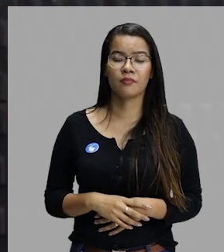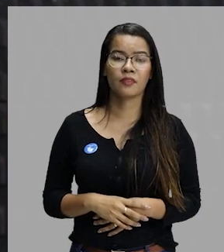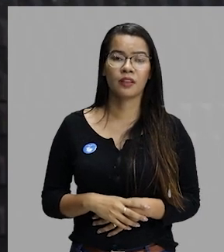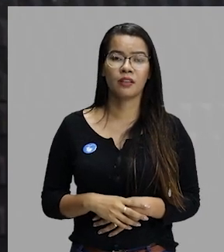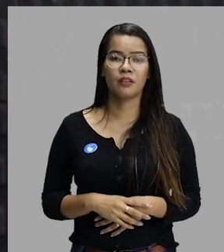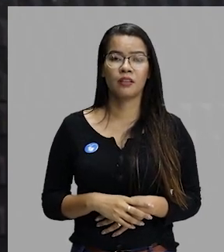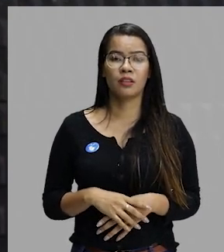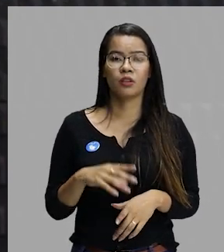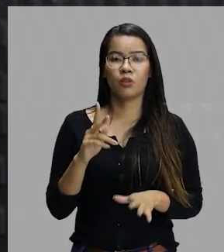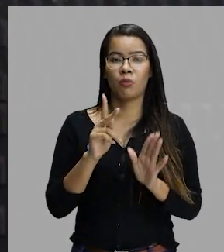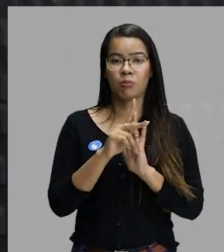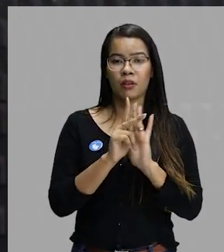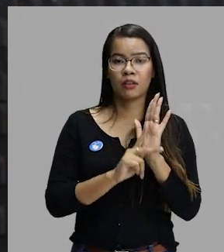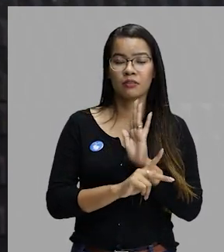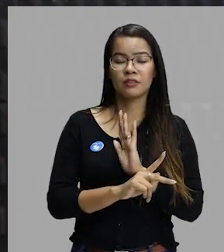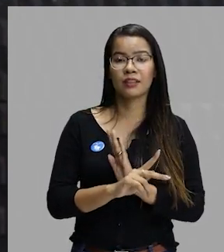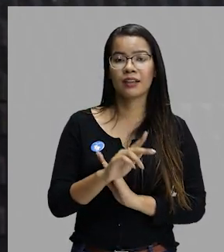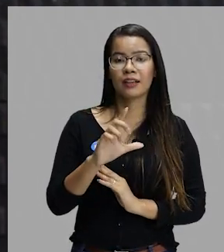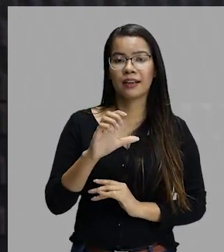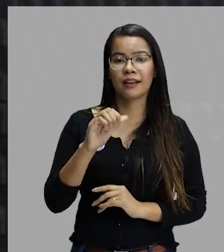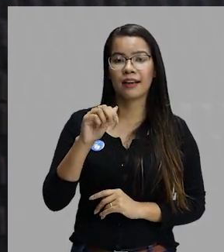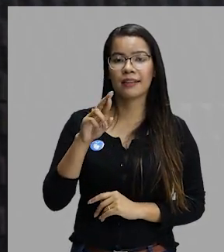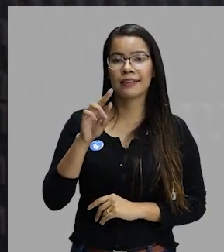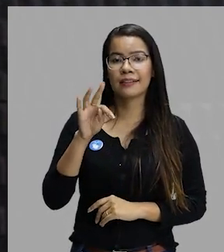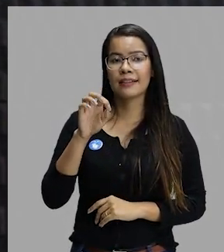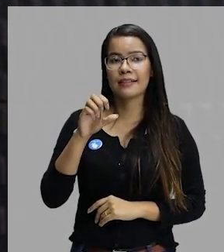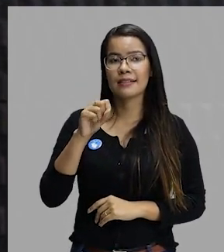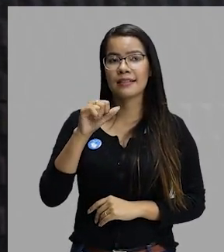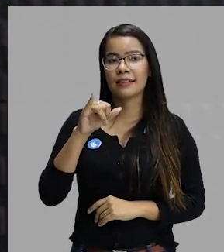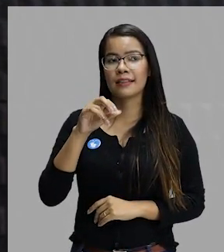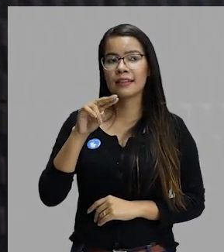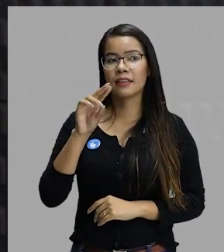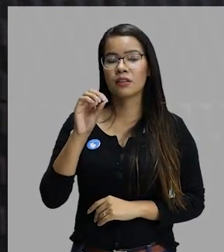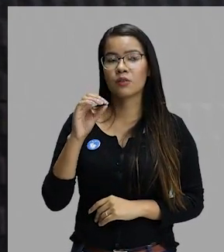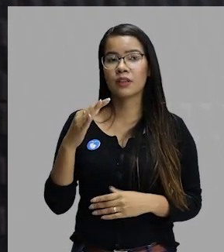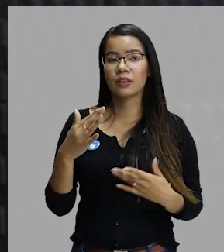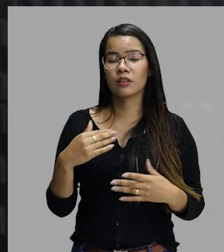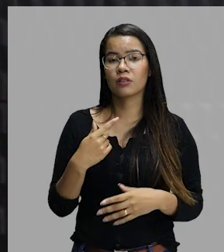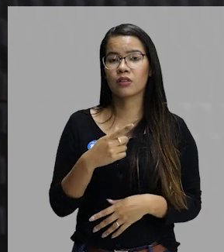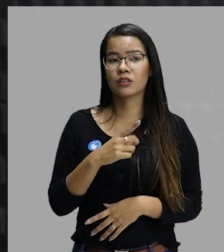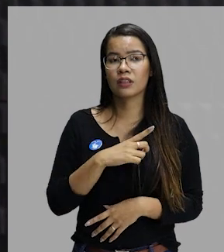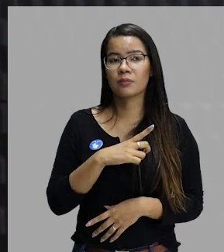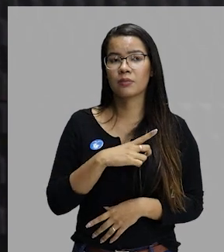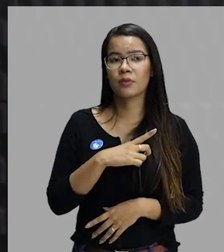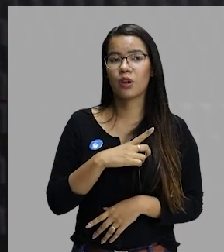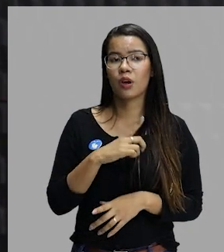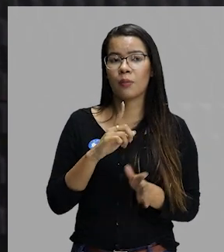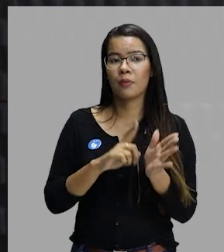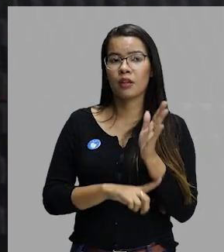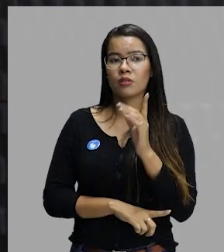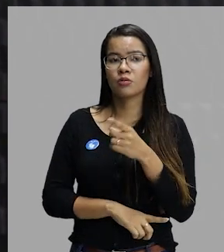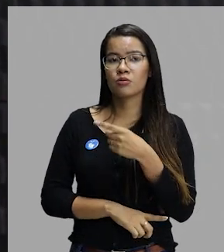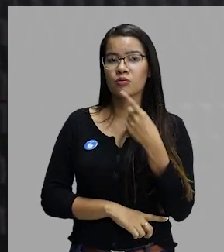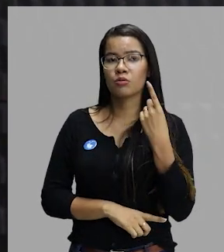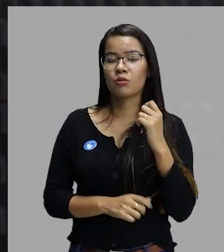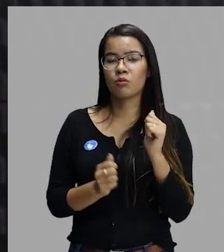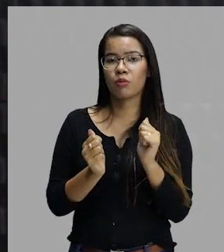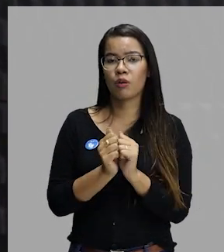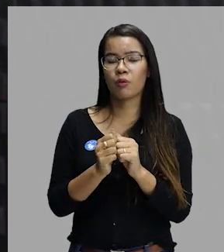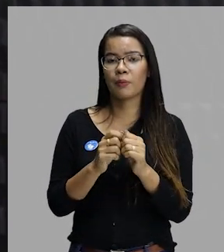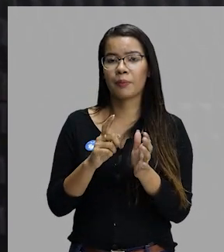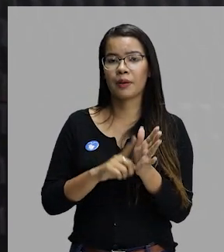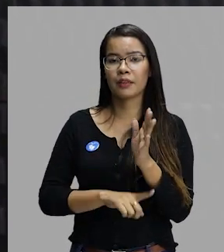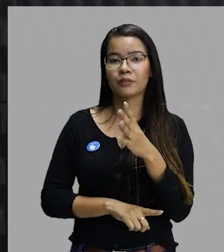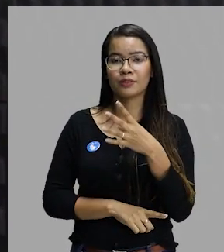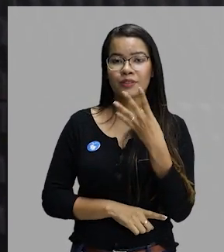usa para representar o gráfico. Então nós temos aqui o menos 1 com menos 4. Localizei